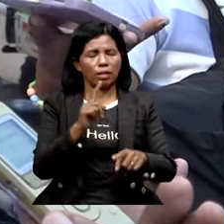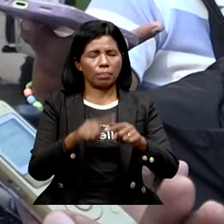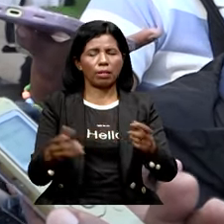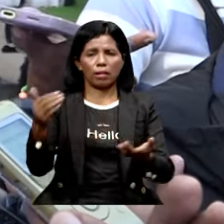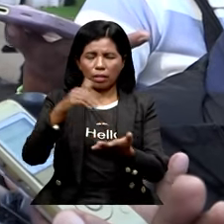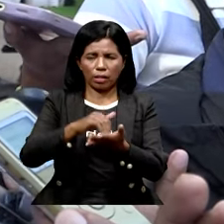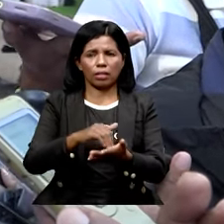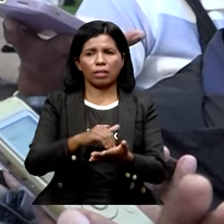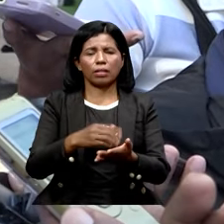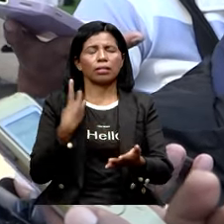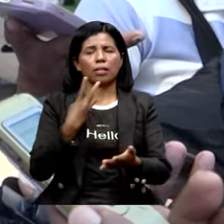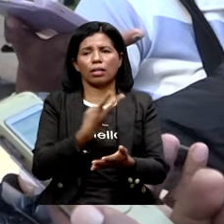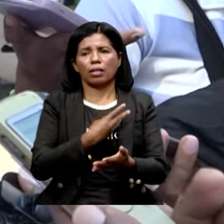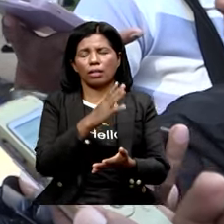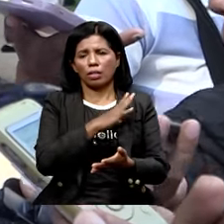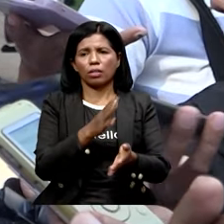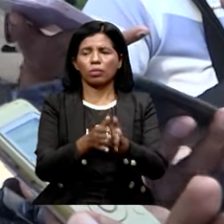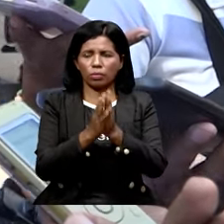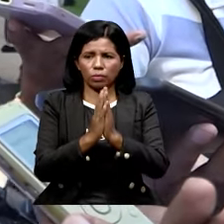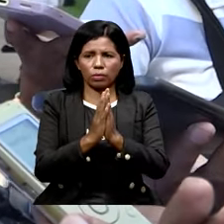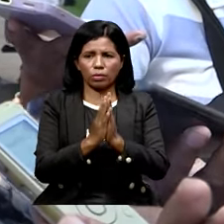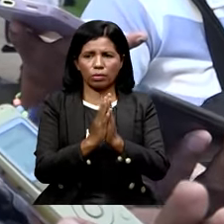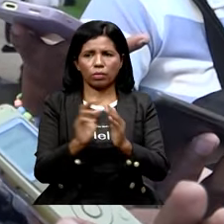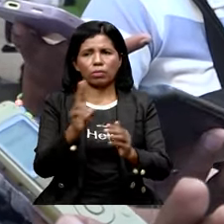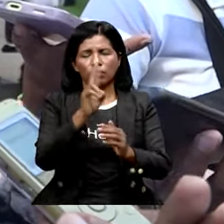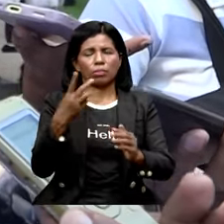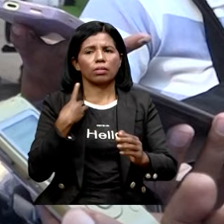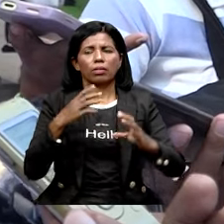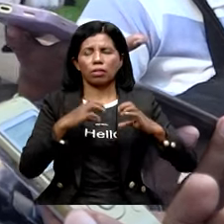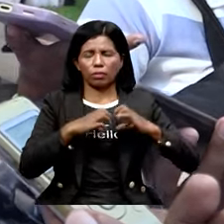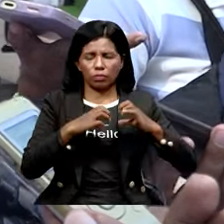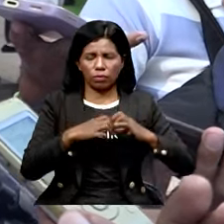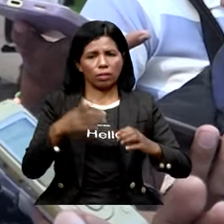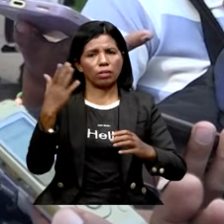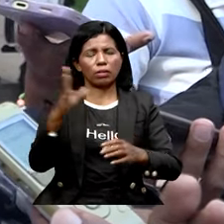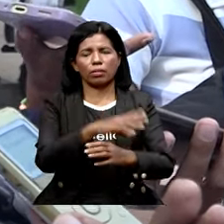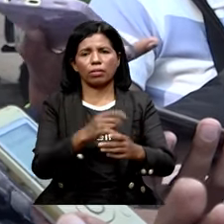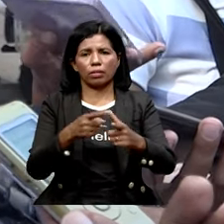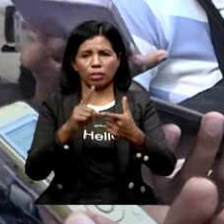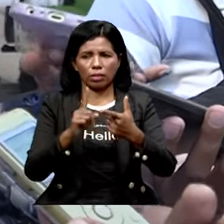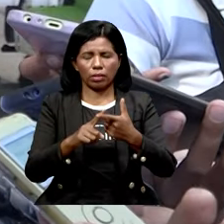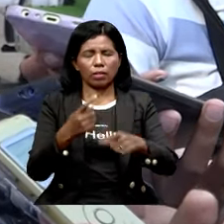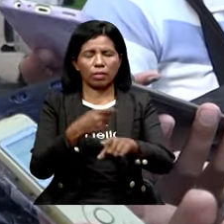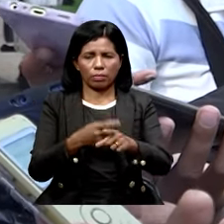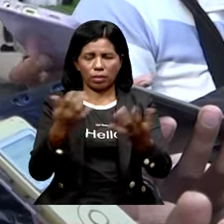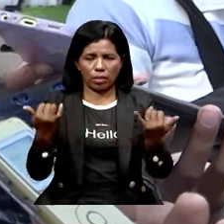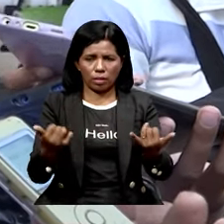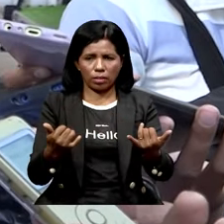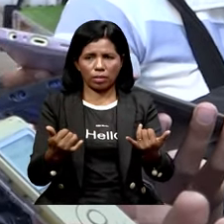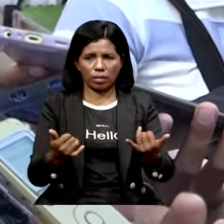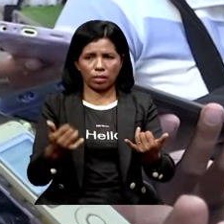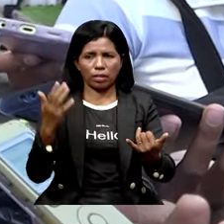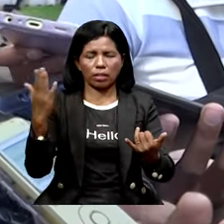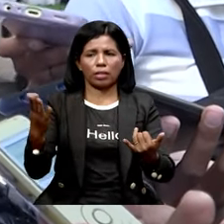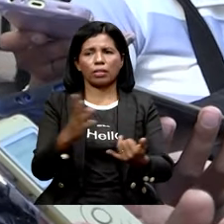bebe. Itu hingga tak khusus atau itu label khusus uzamos tenu fuan lili orang itu atua situ sahun sih dahane sana